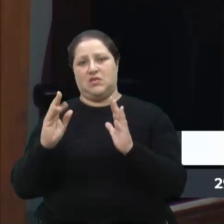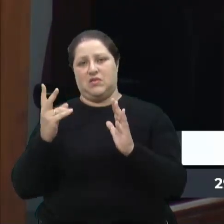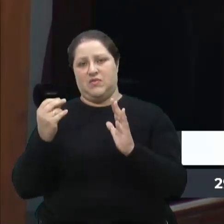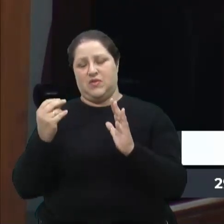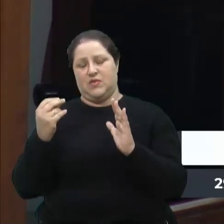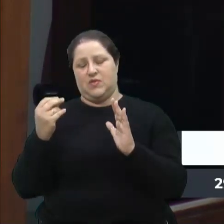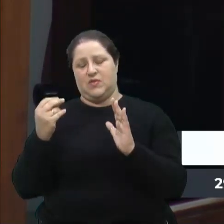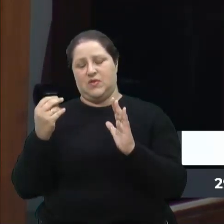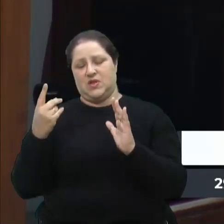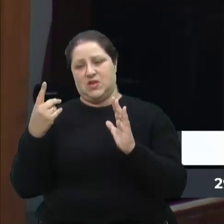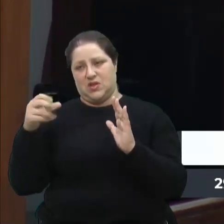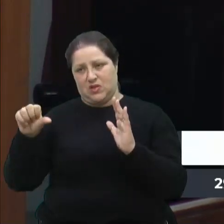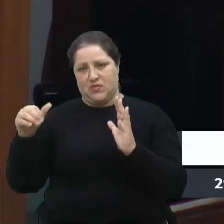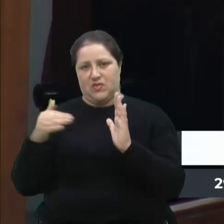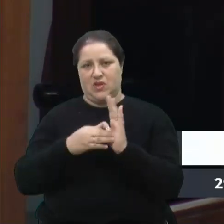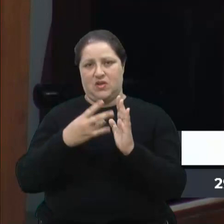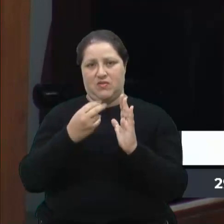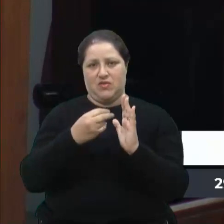2022.